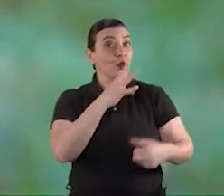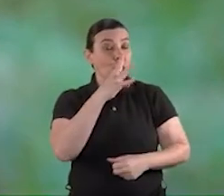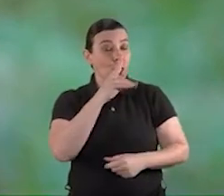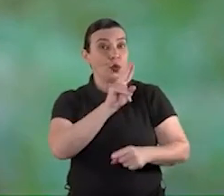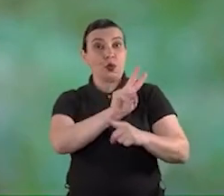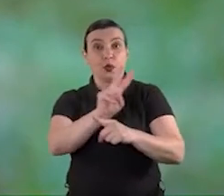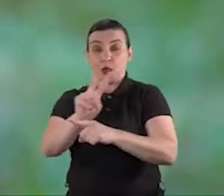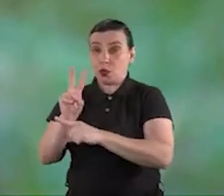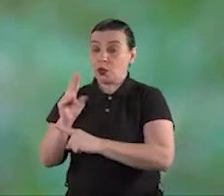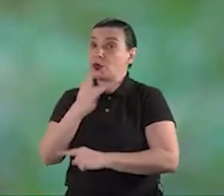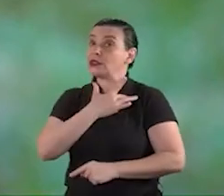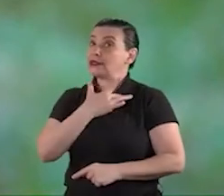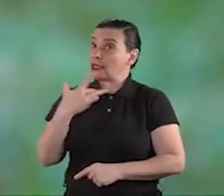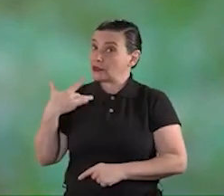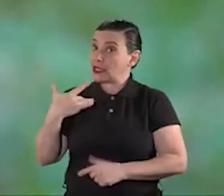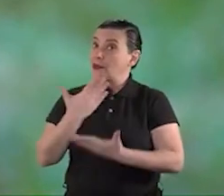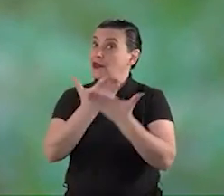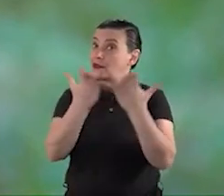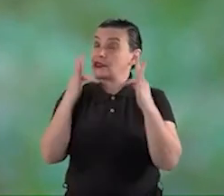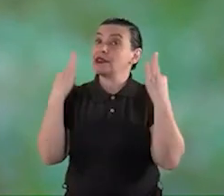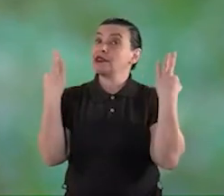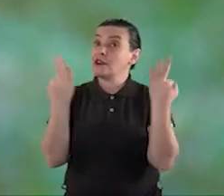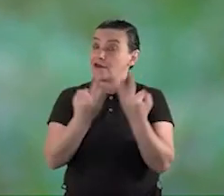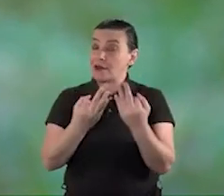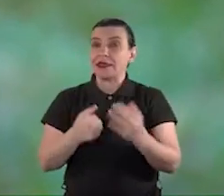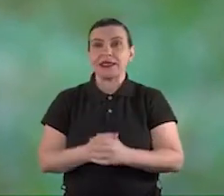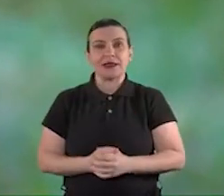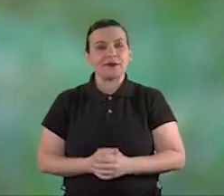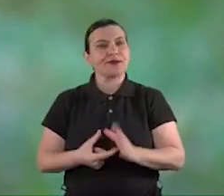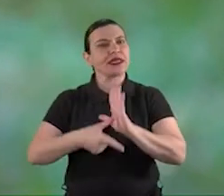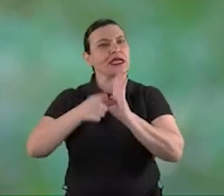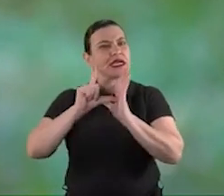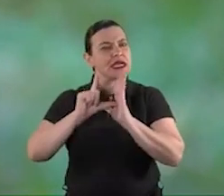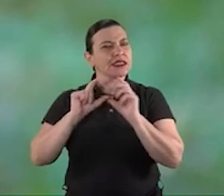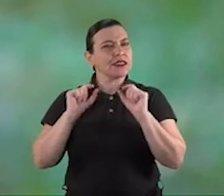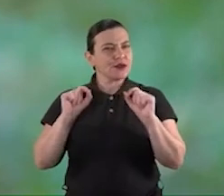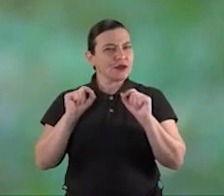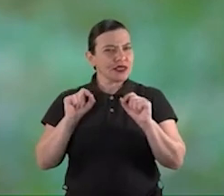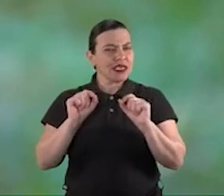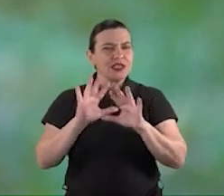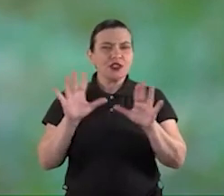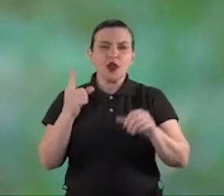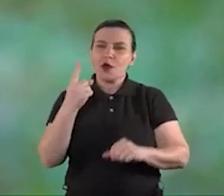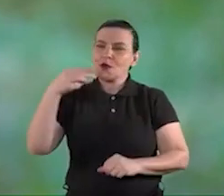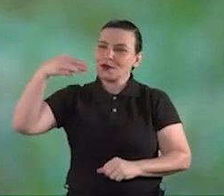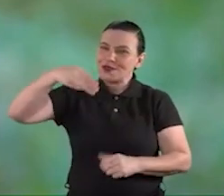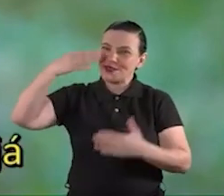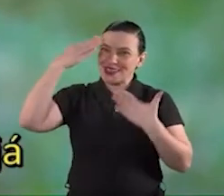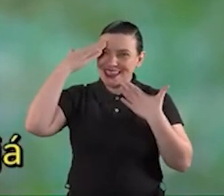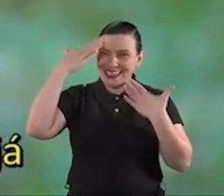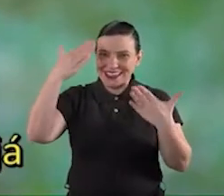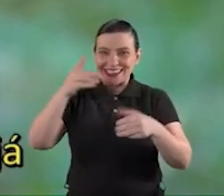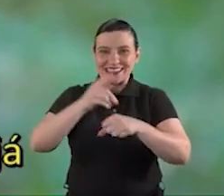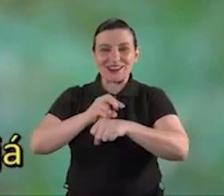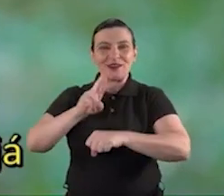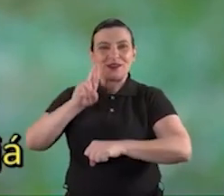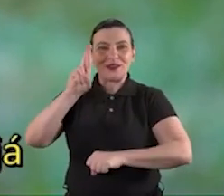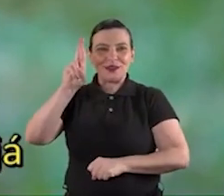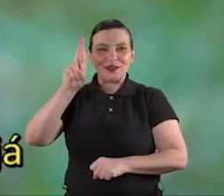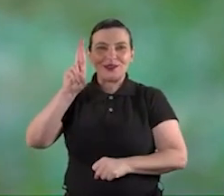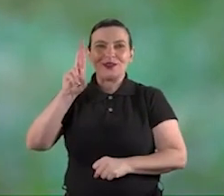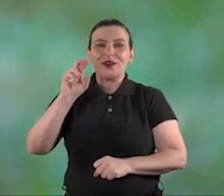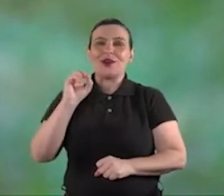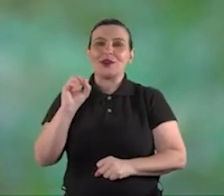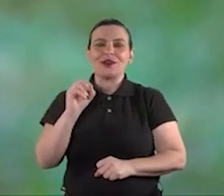imunológico saudável para você e seus familiares agora antes de fazer não quero tirar só um minuto e agradecer ao doutor Oslo torp